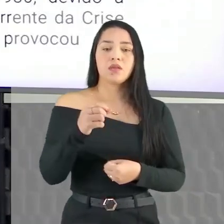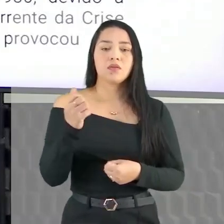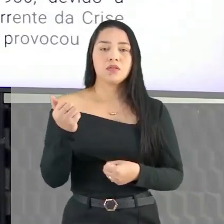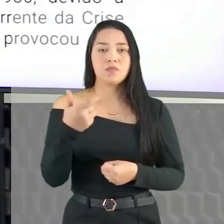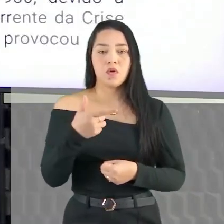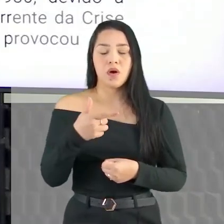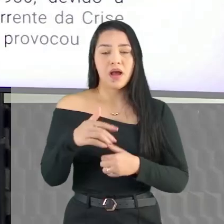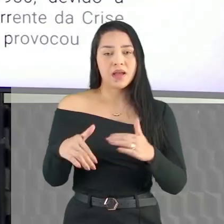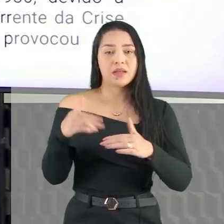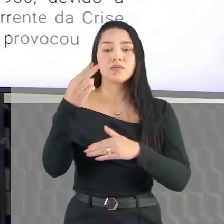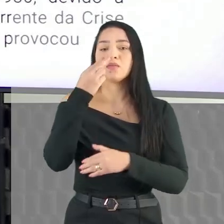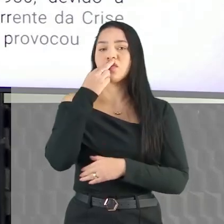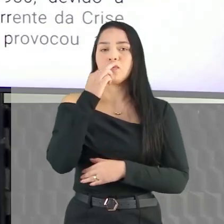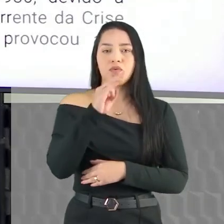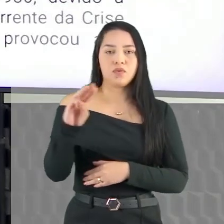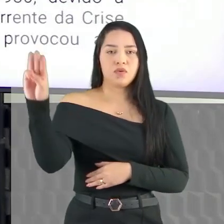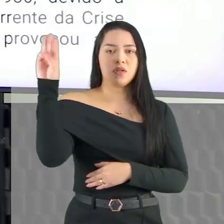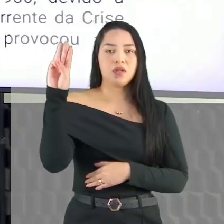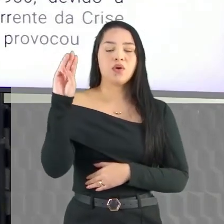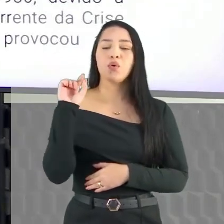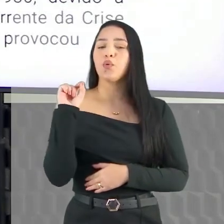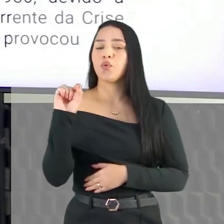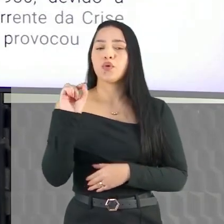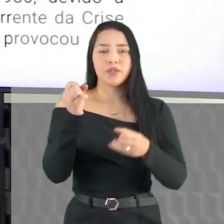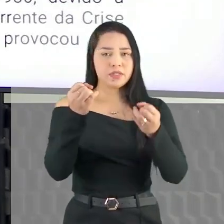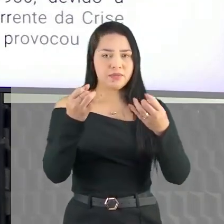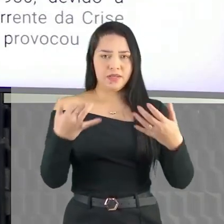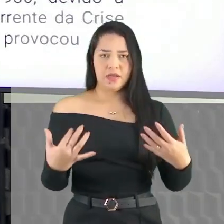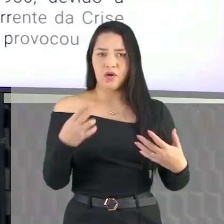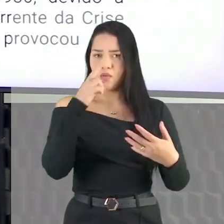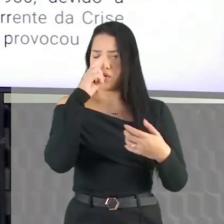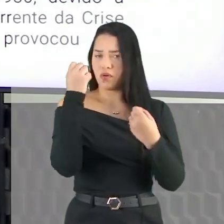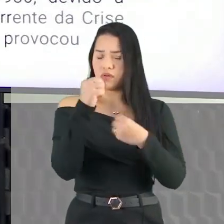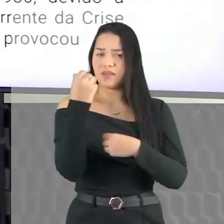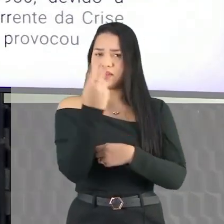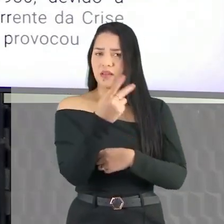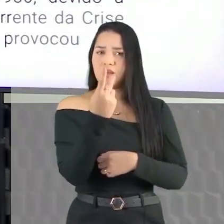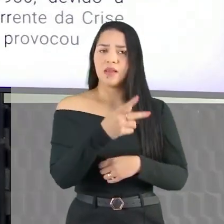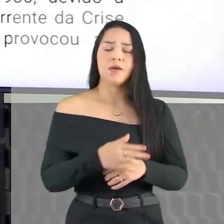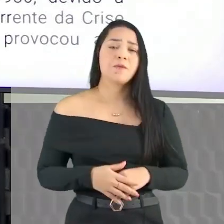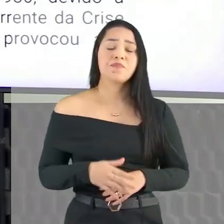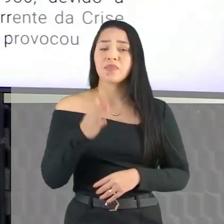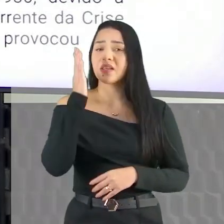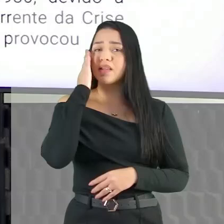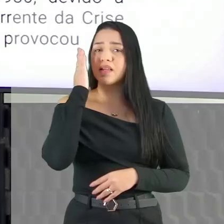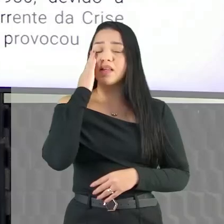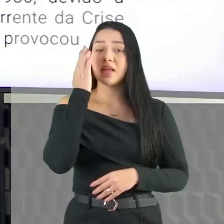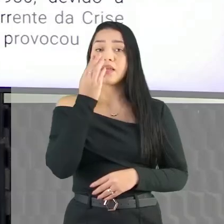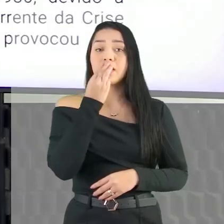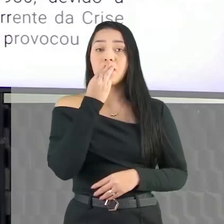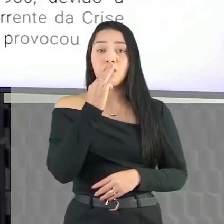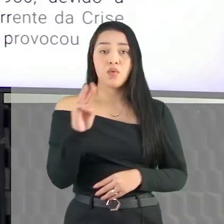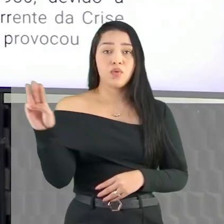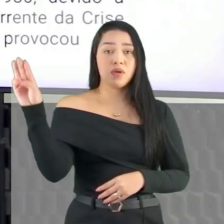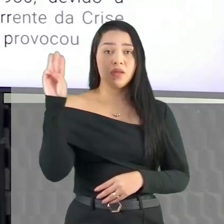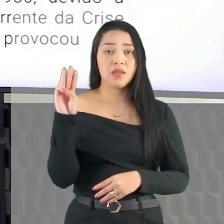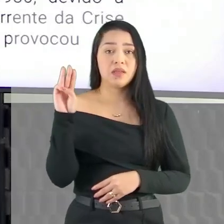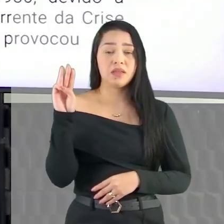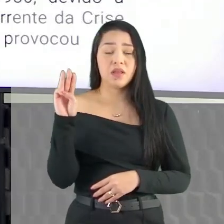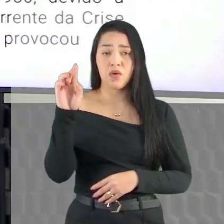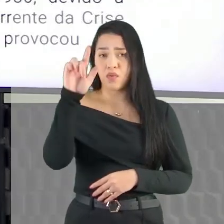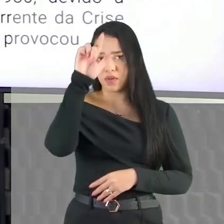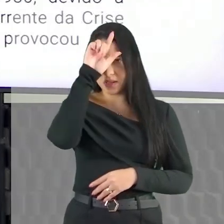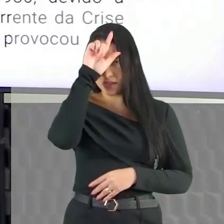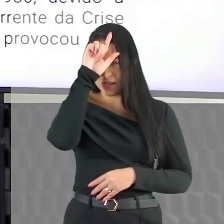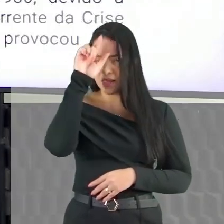ascensão de Hitler ao poder, é possível afirmar que é importante entender que Hitler ele é um grande líder na Alemanha.